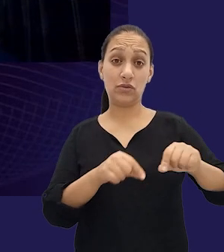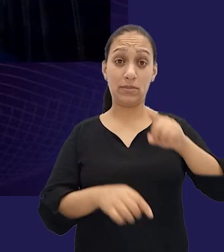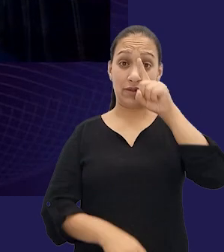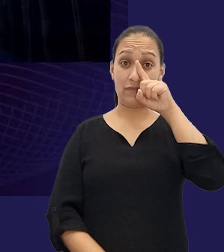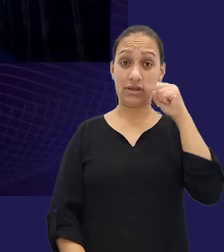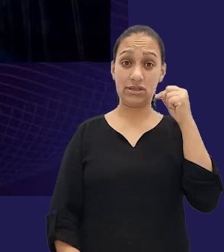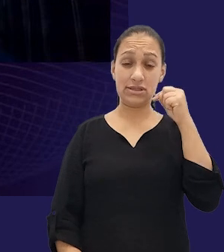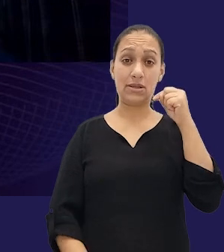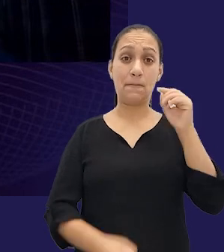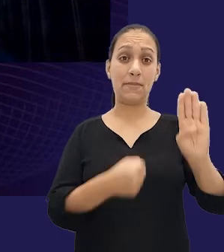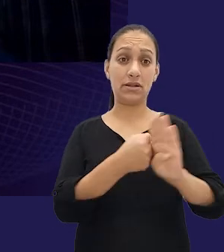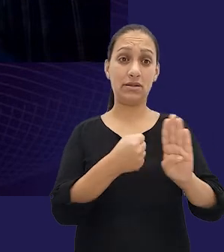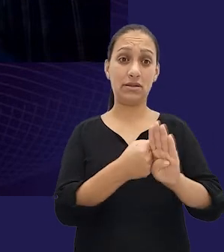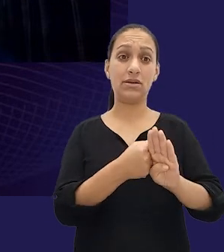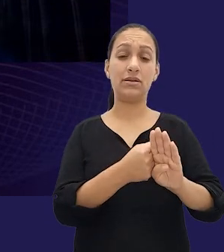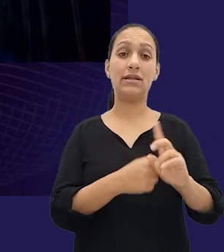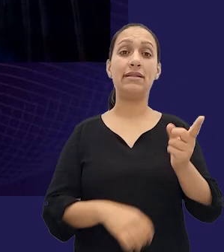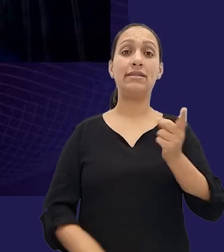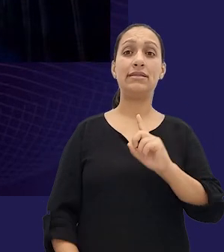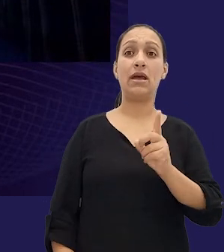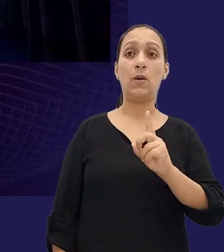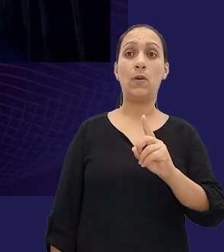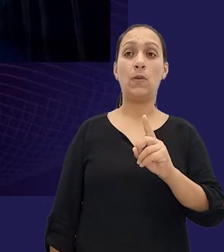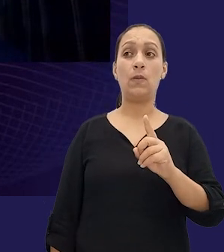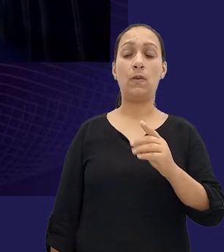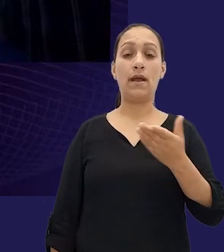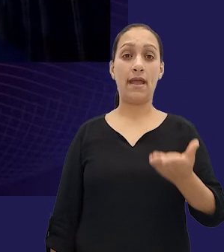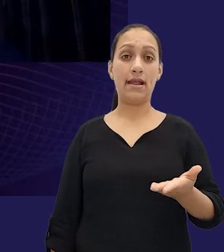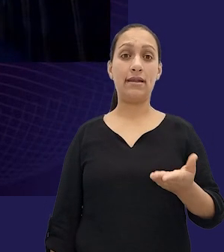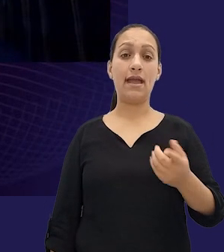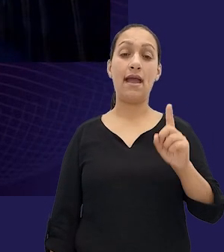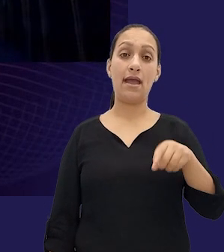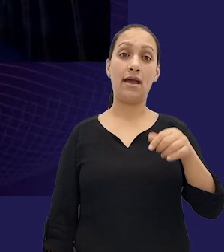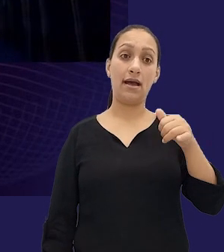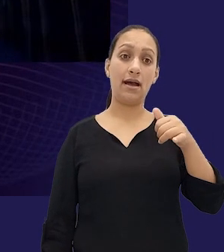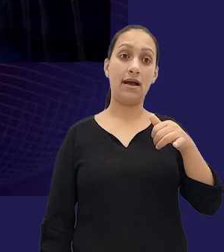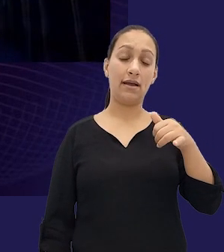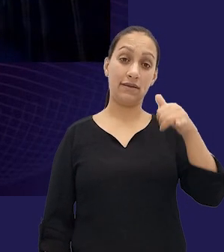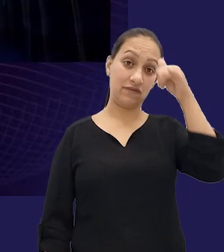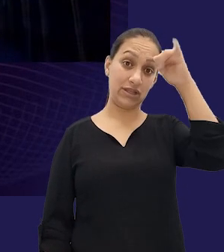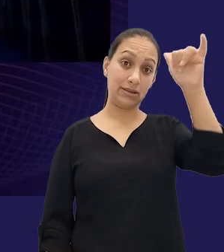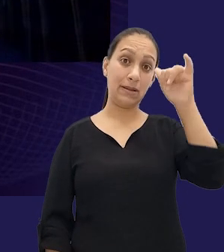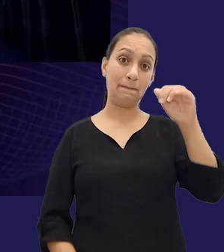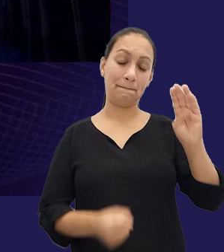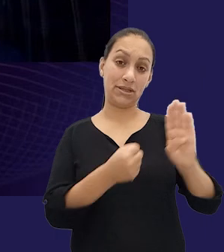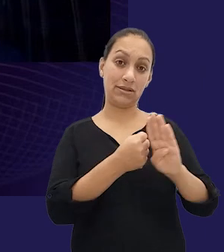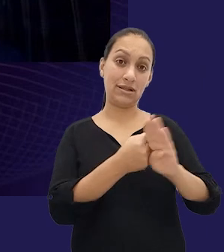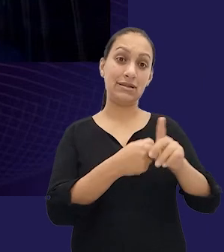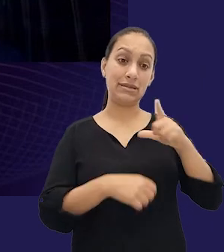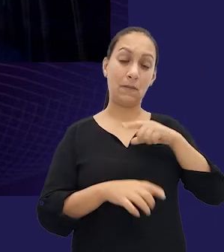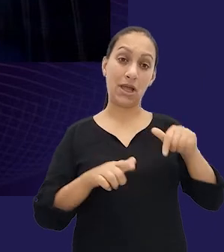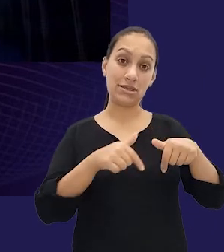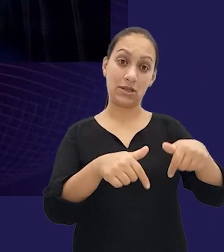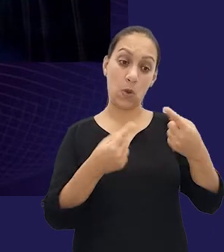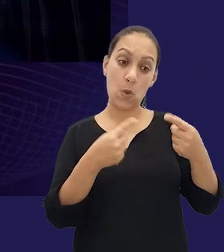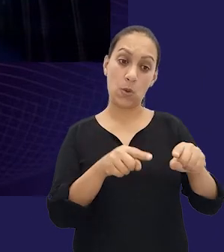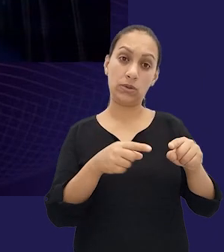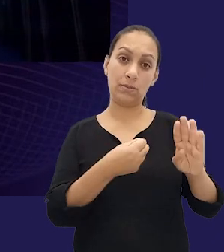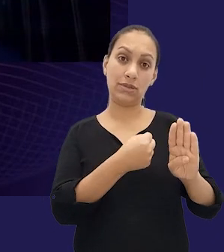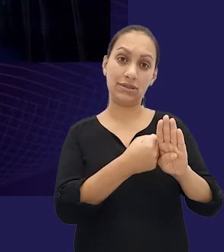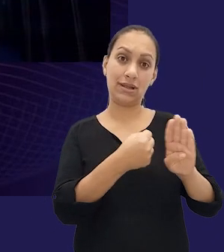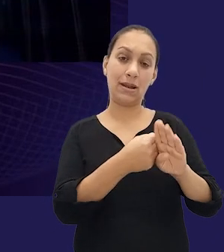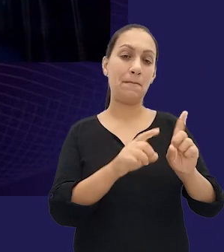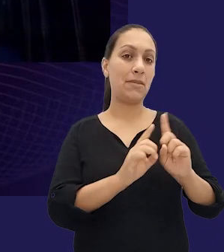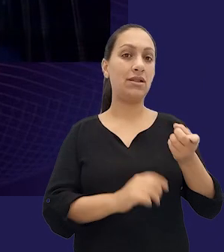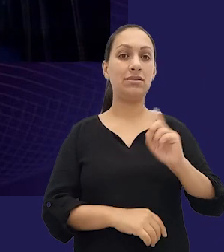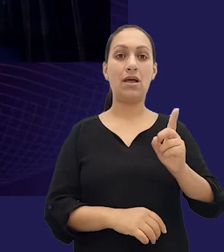infecções bacterianas, né? Tratamento não, ele é um antibacteriano, porque ele vai ter uma ação sobre a bactéria, mas ele não é um